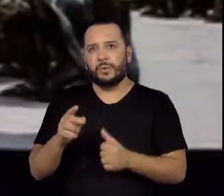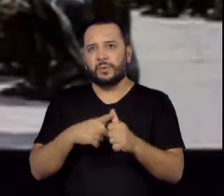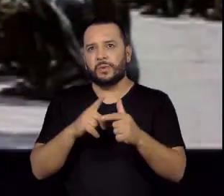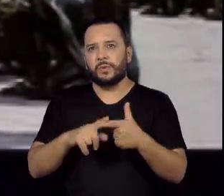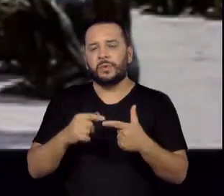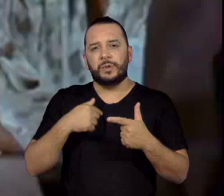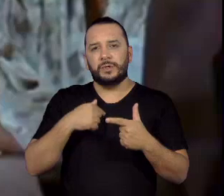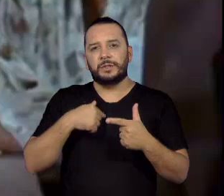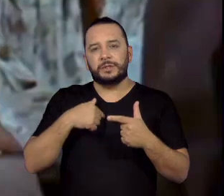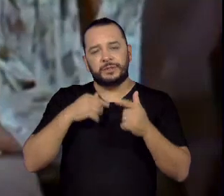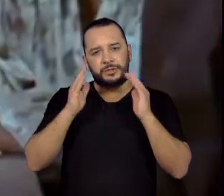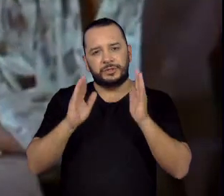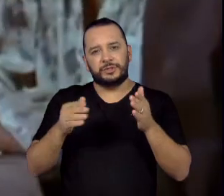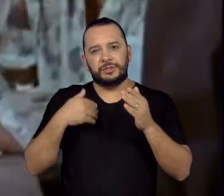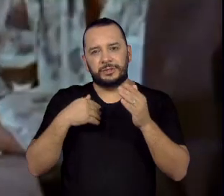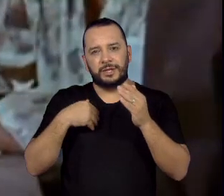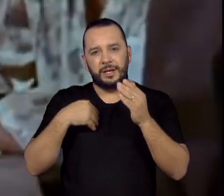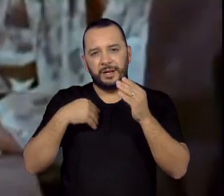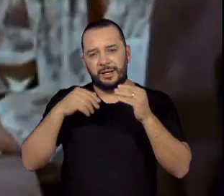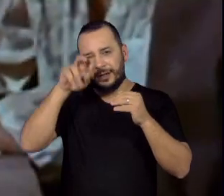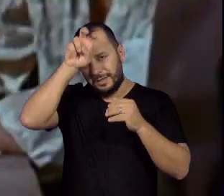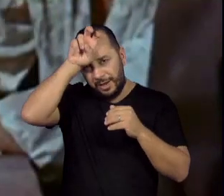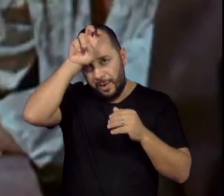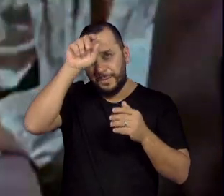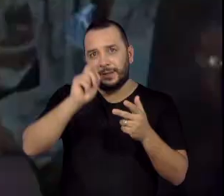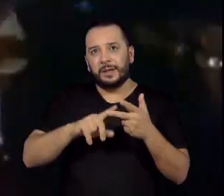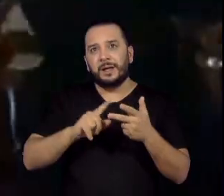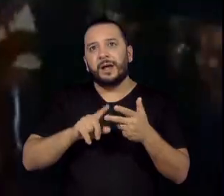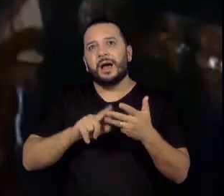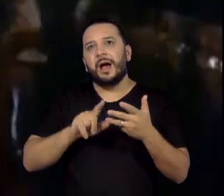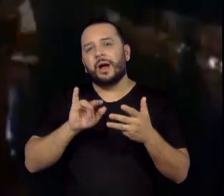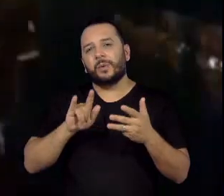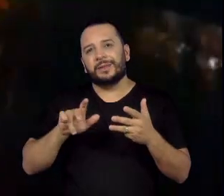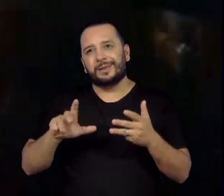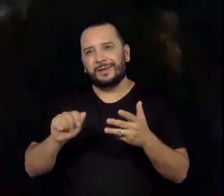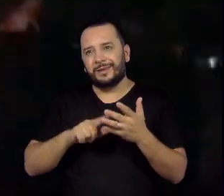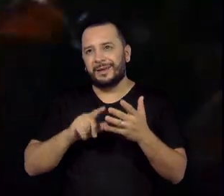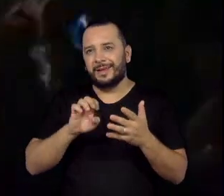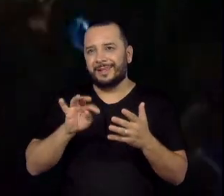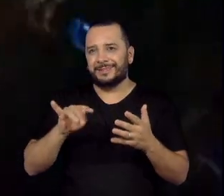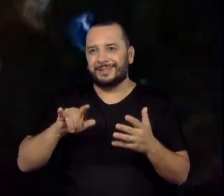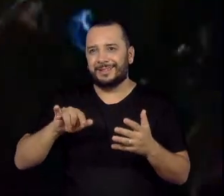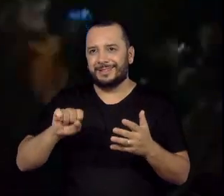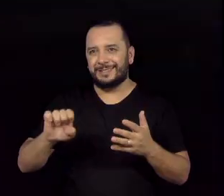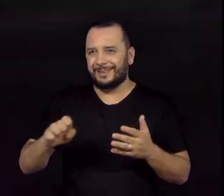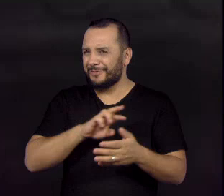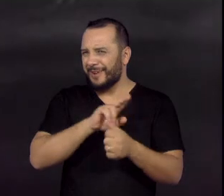Cleópatra ou Agonia e Êxtase, construíram a fama dos estúdios.